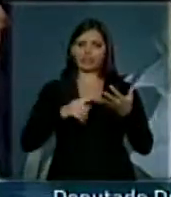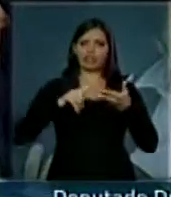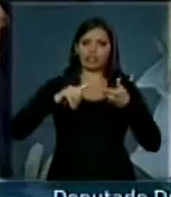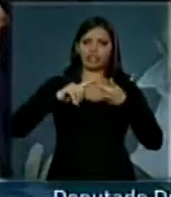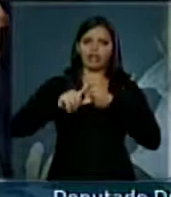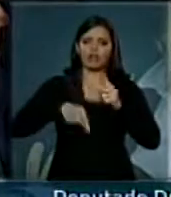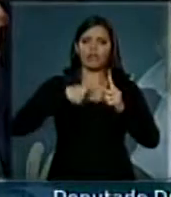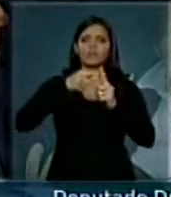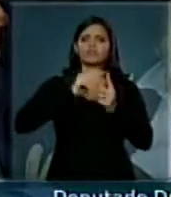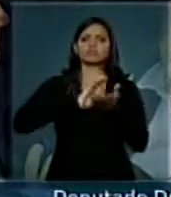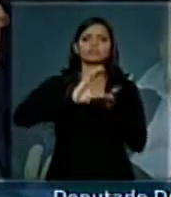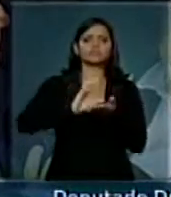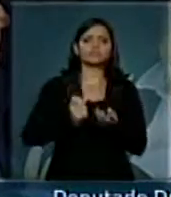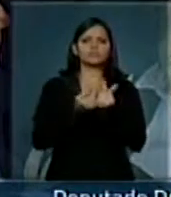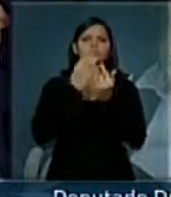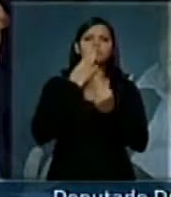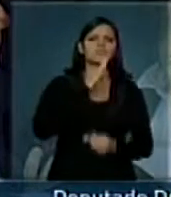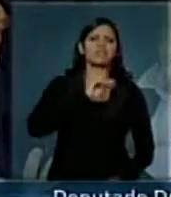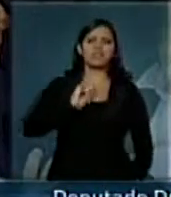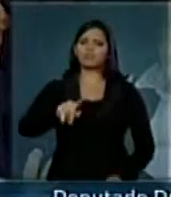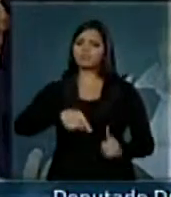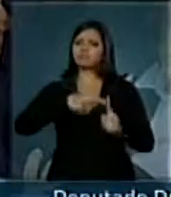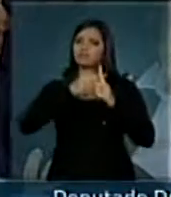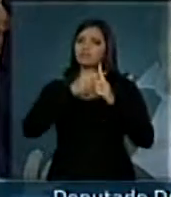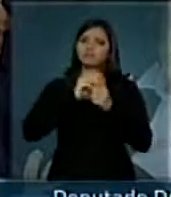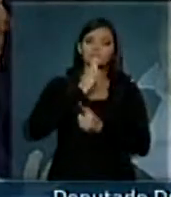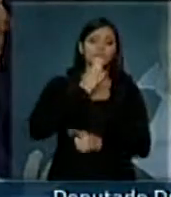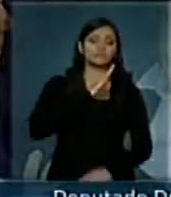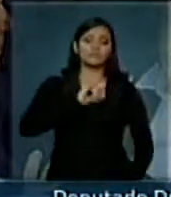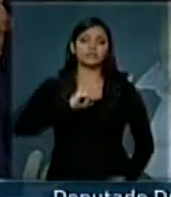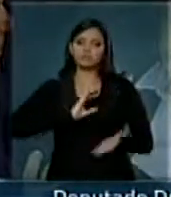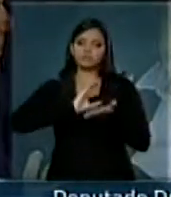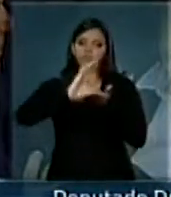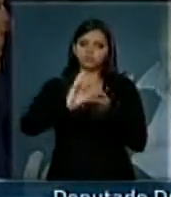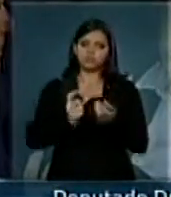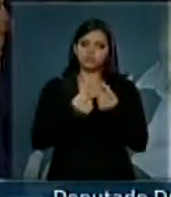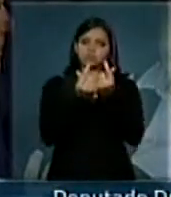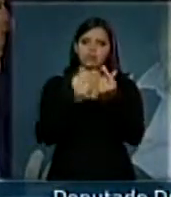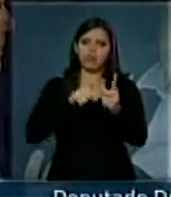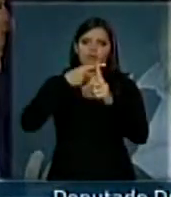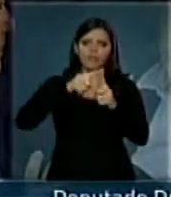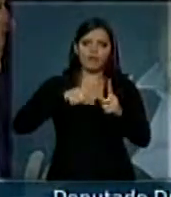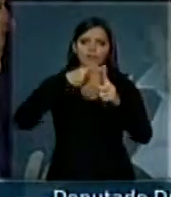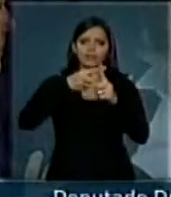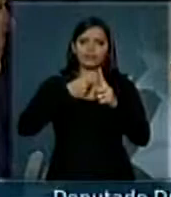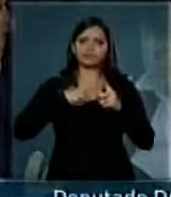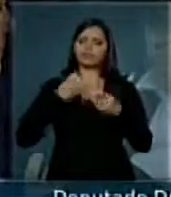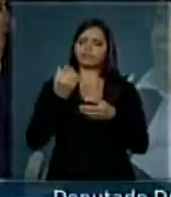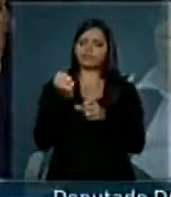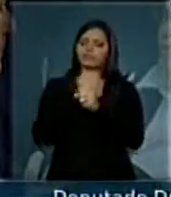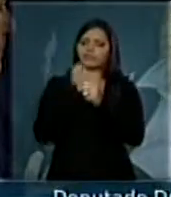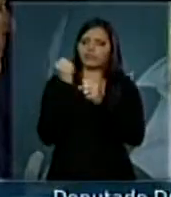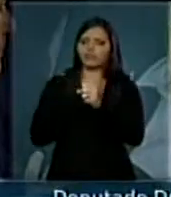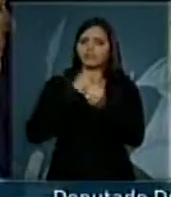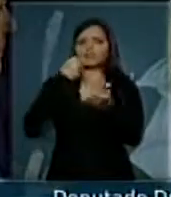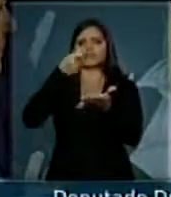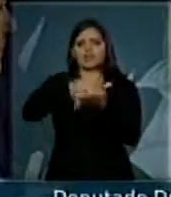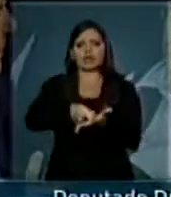de bilhões e bilhões das obras do Ministério dos Transportes. E, por último, presidente,